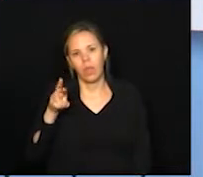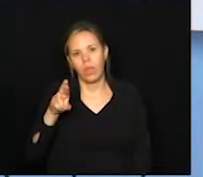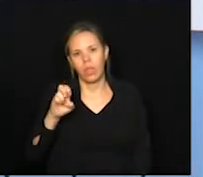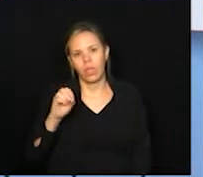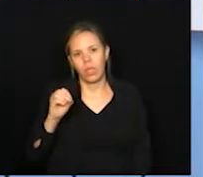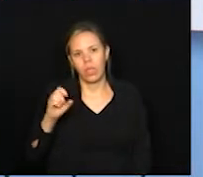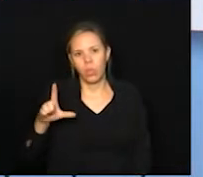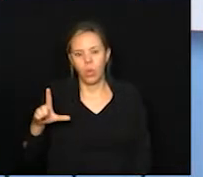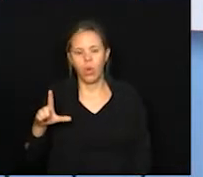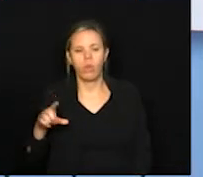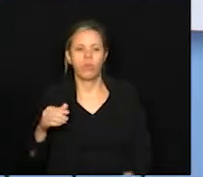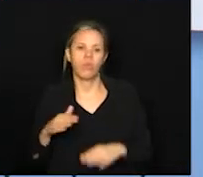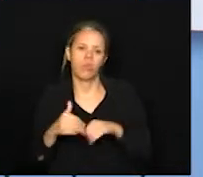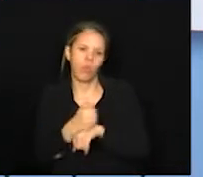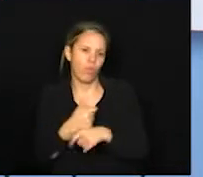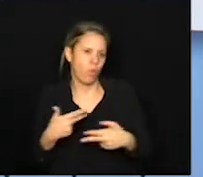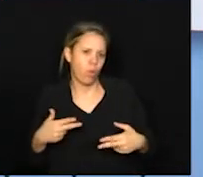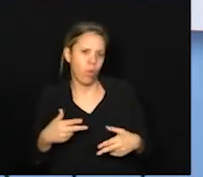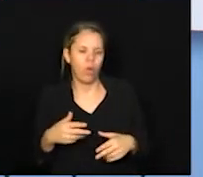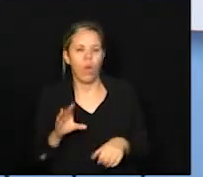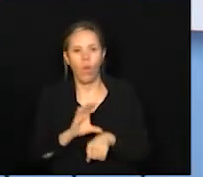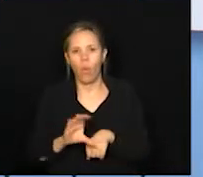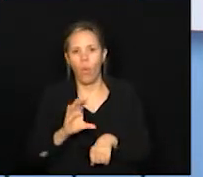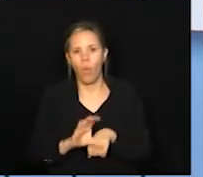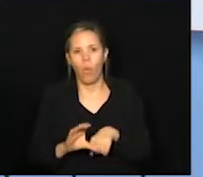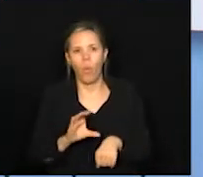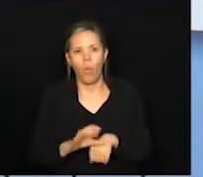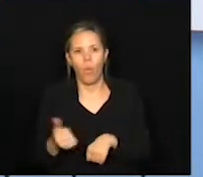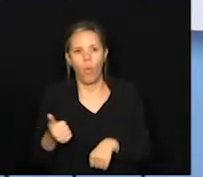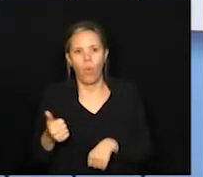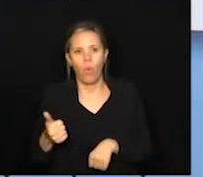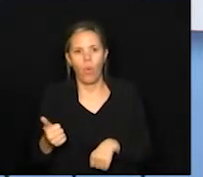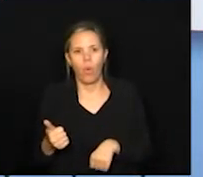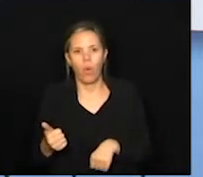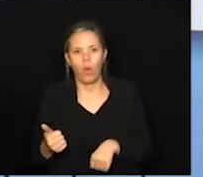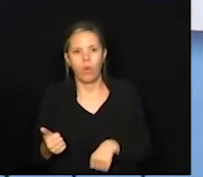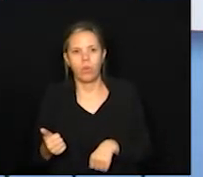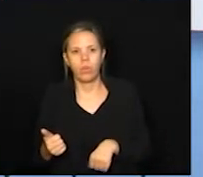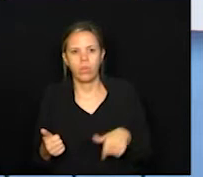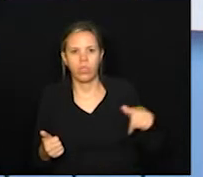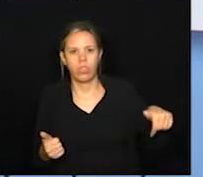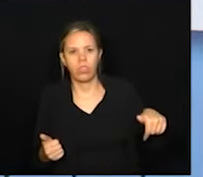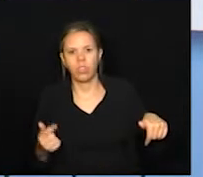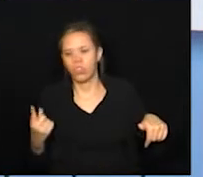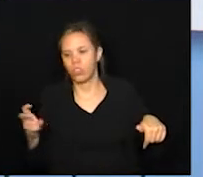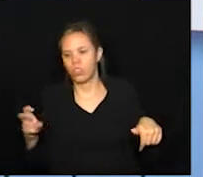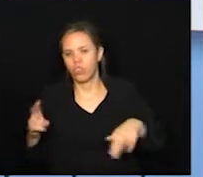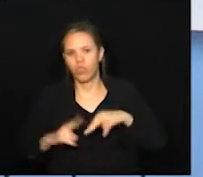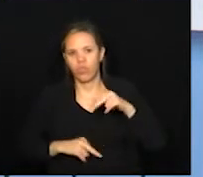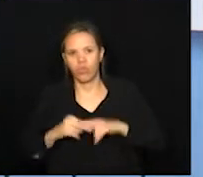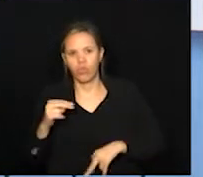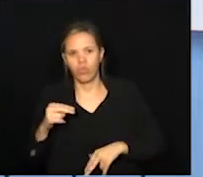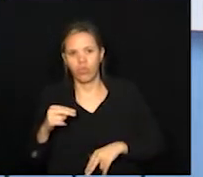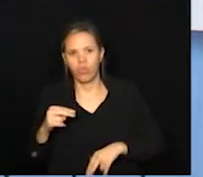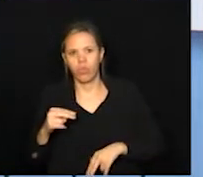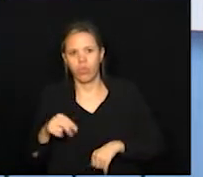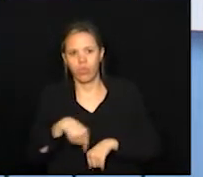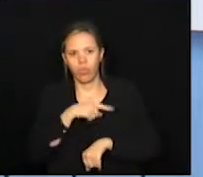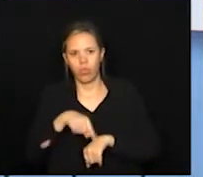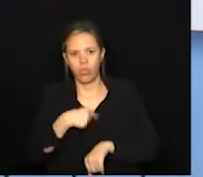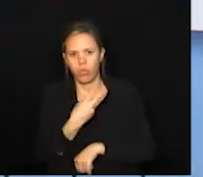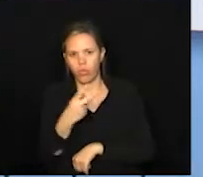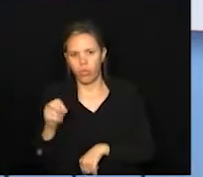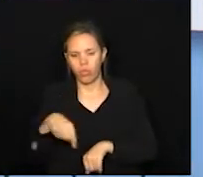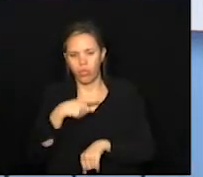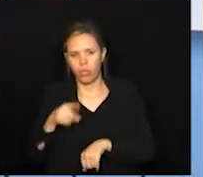um pintor profissional. Os cursos vão, o primeiro de drywall, de 7 a 15 de junho, com carga horária de 20